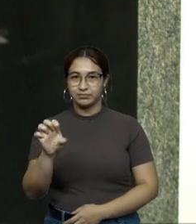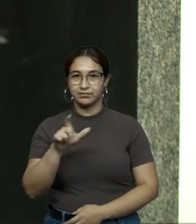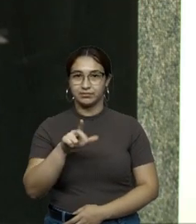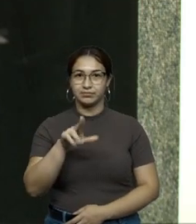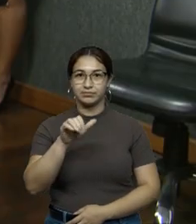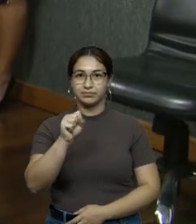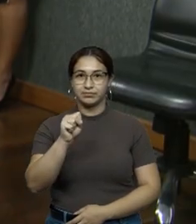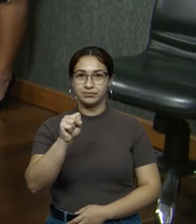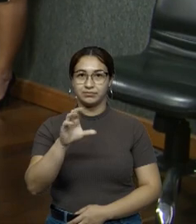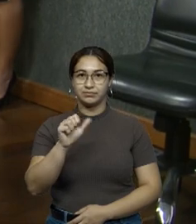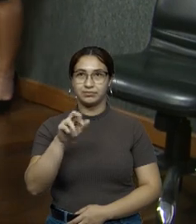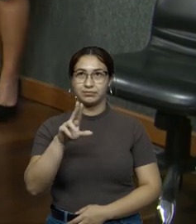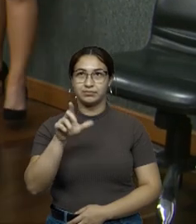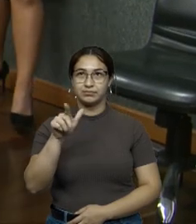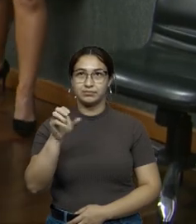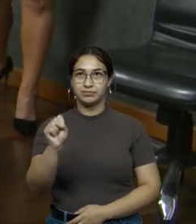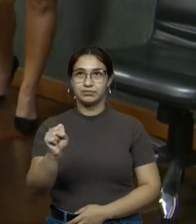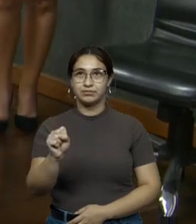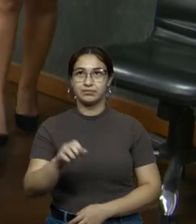Vieira